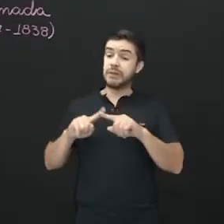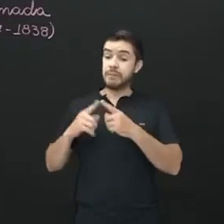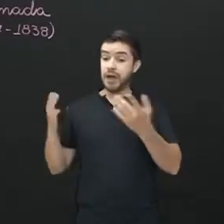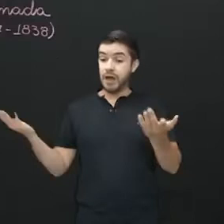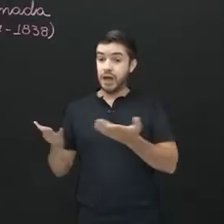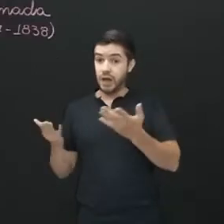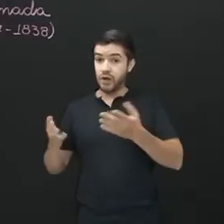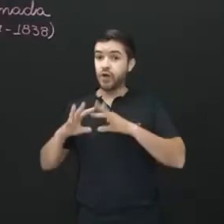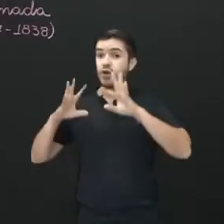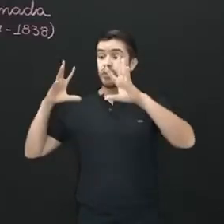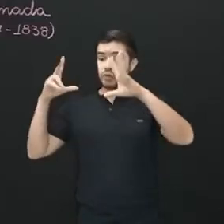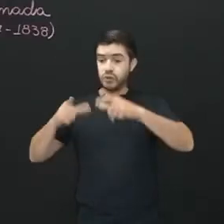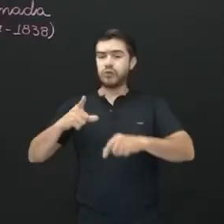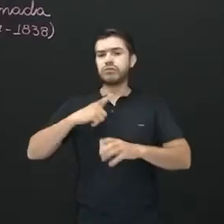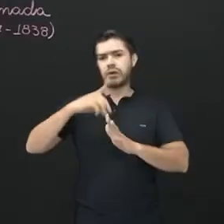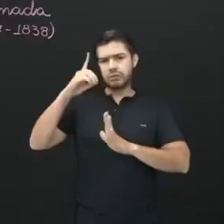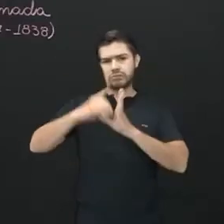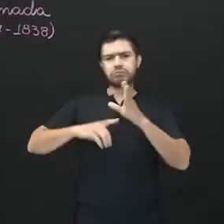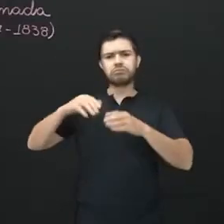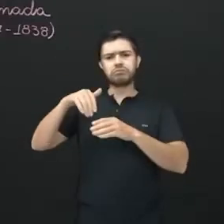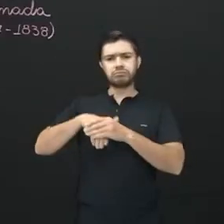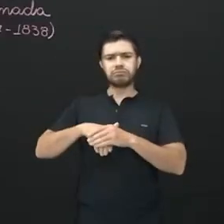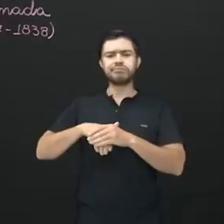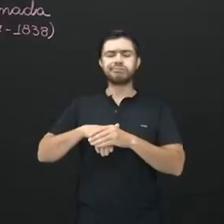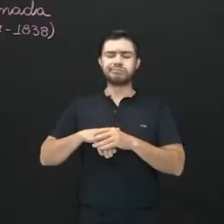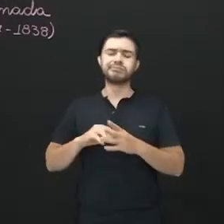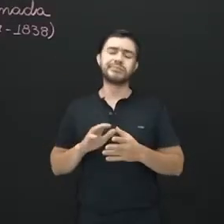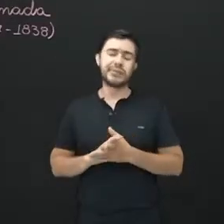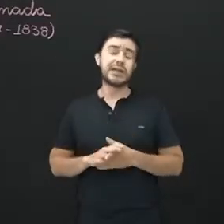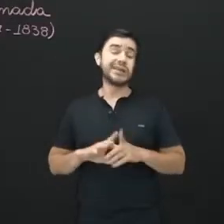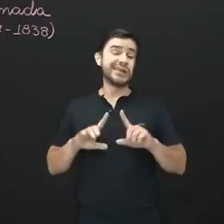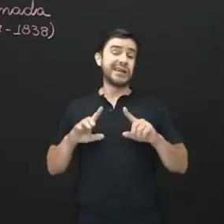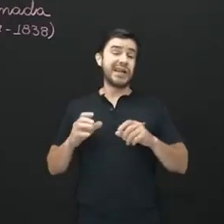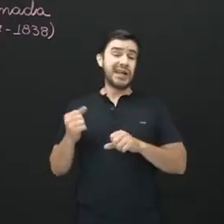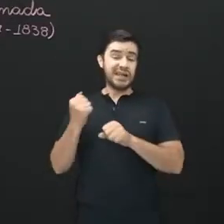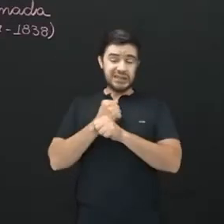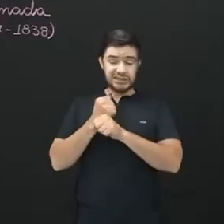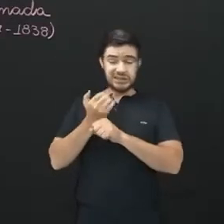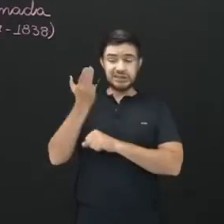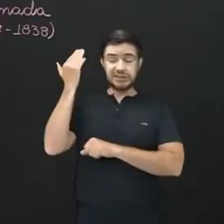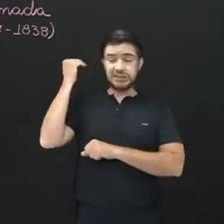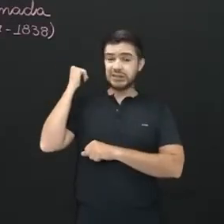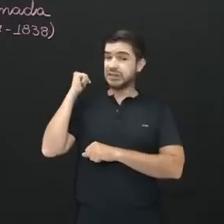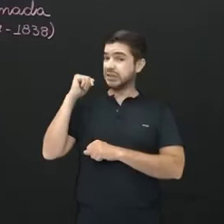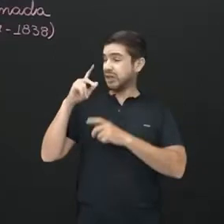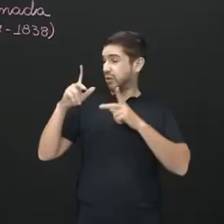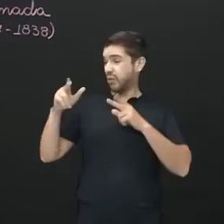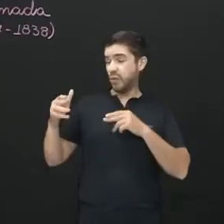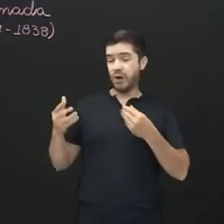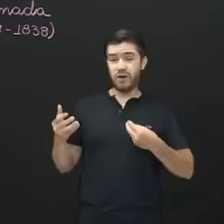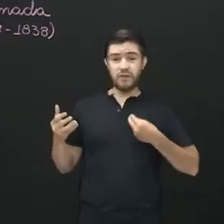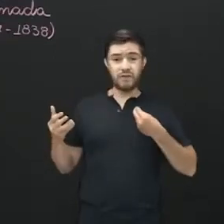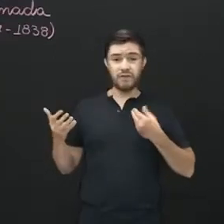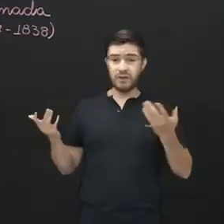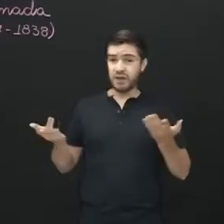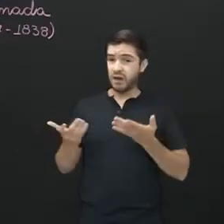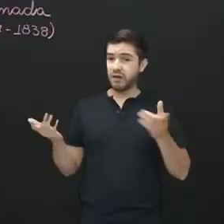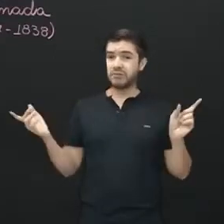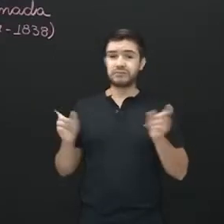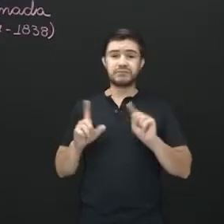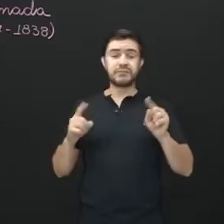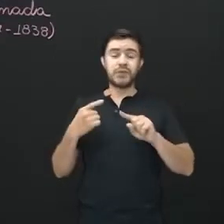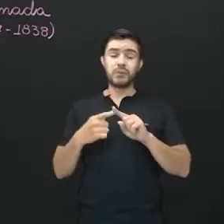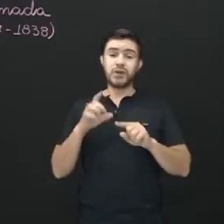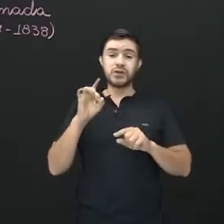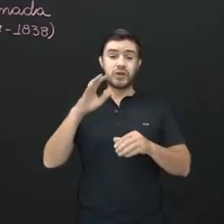ao voto. Mas nessa época não era assim que funcionava. Eles achavam que só os proprietários, as pessoas que proprietários